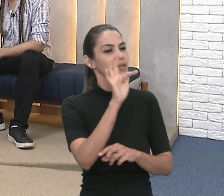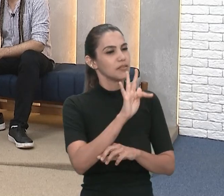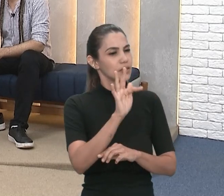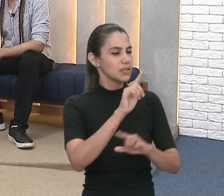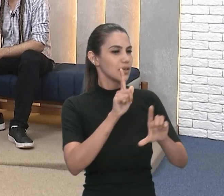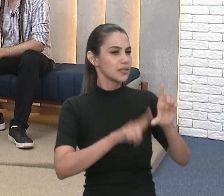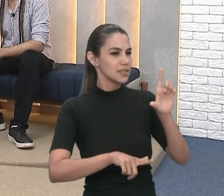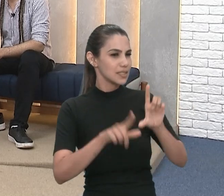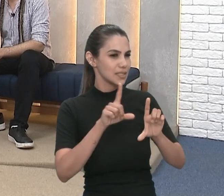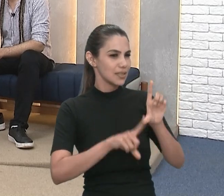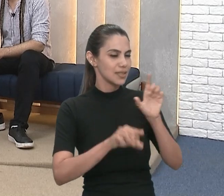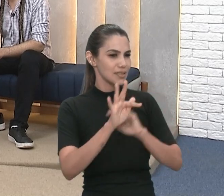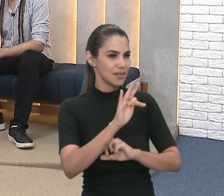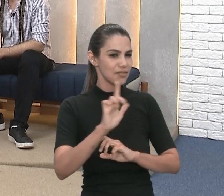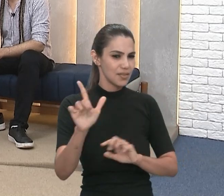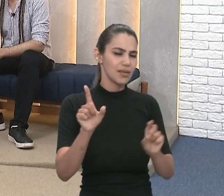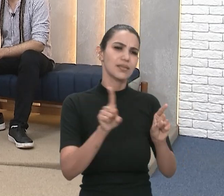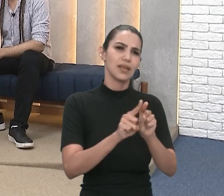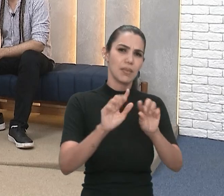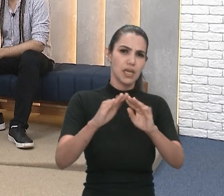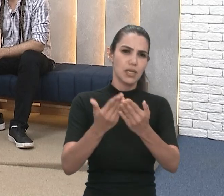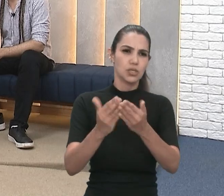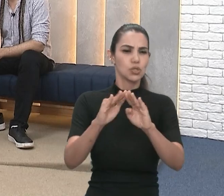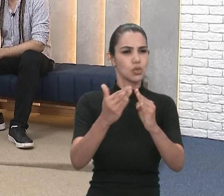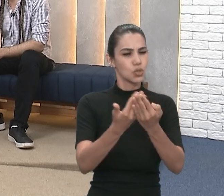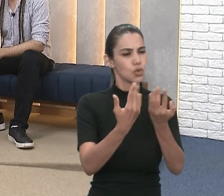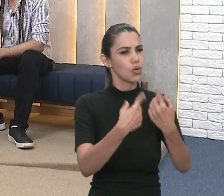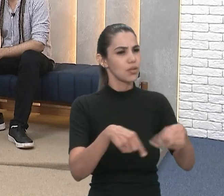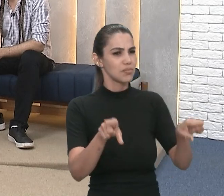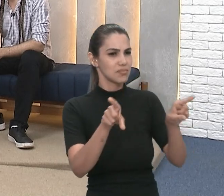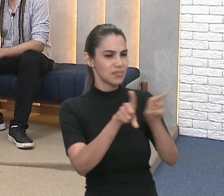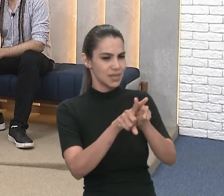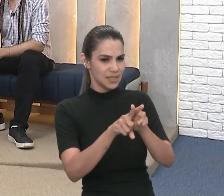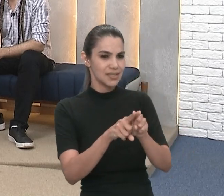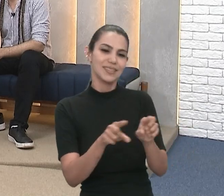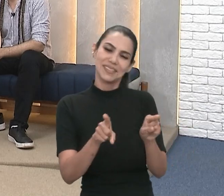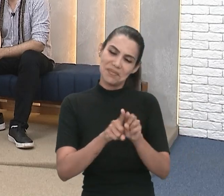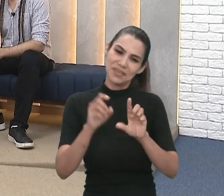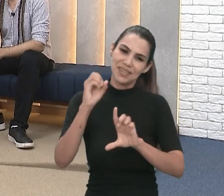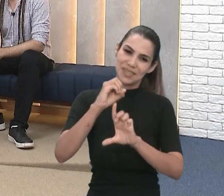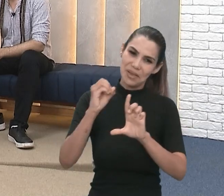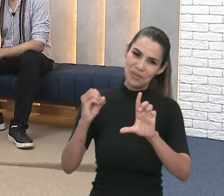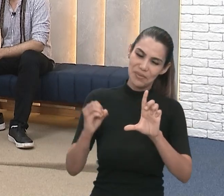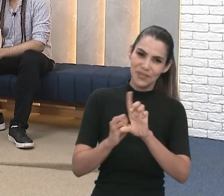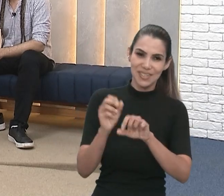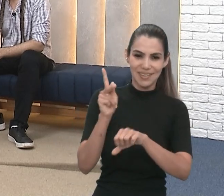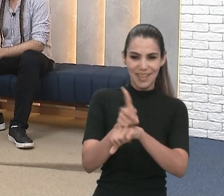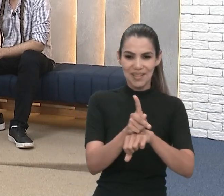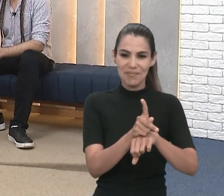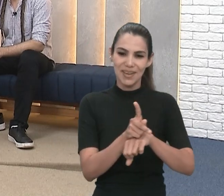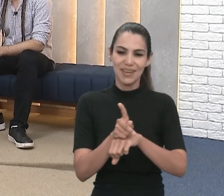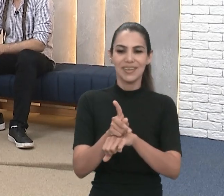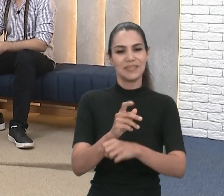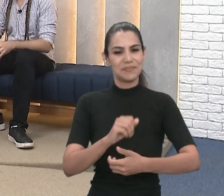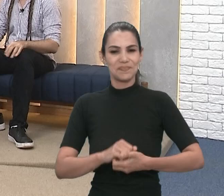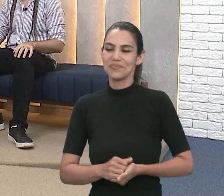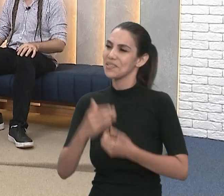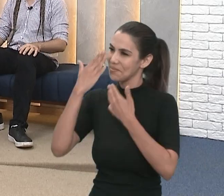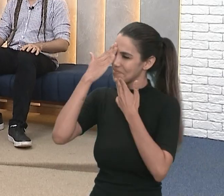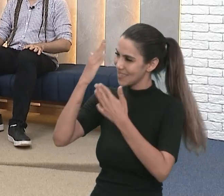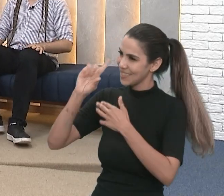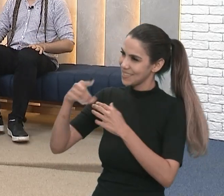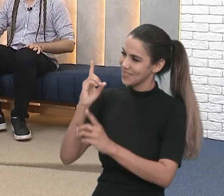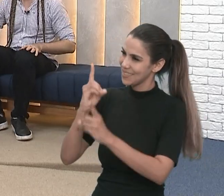além das escolas parceiras que vão compor também o evento. E com a TV UFG que está fazendo a cobertura. Muito obrigado e até a próxima, viu, gente?